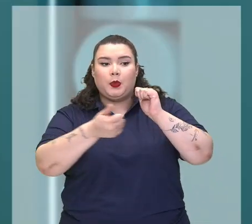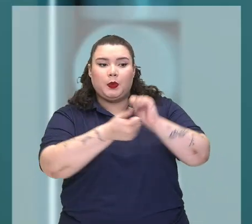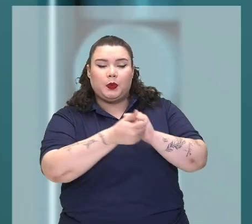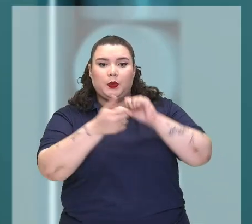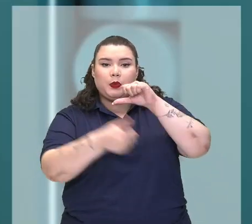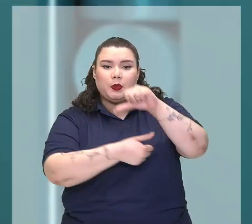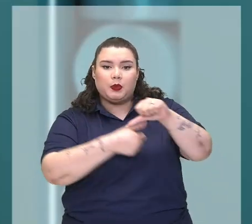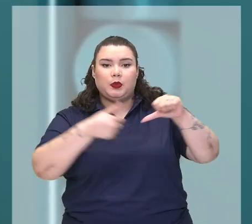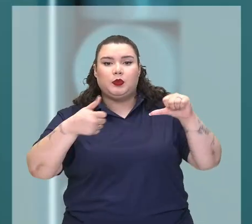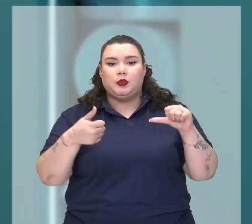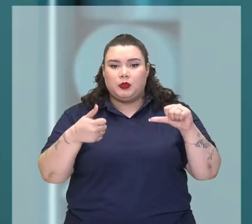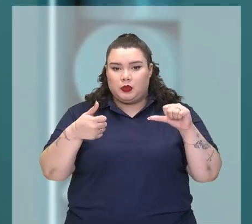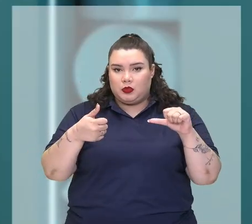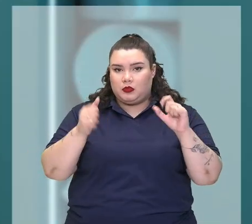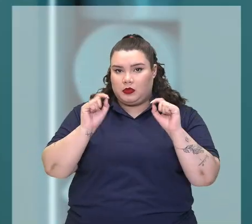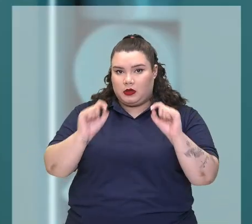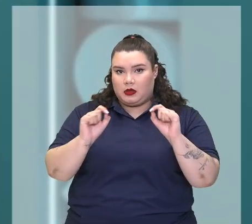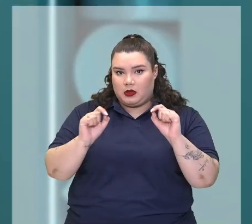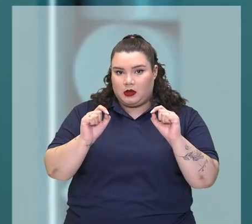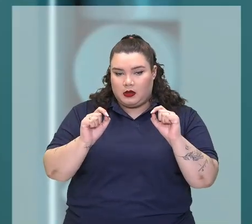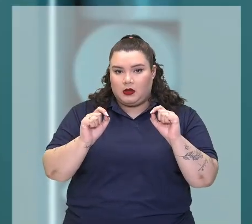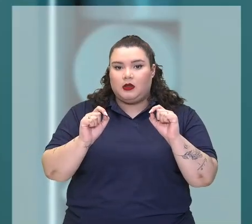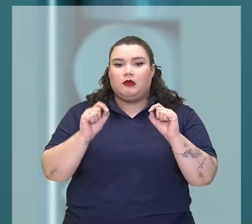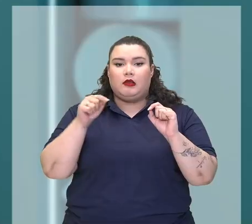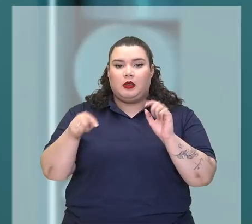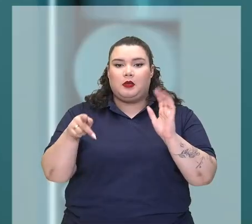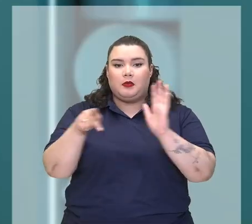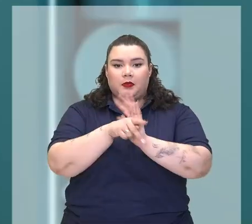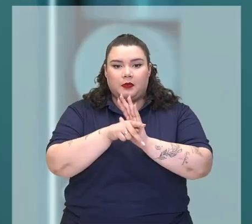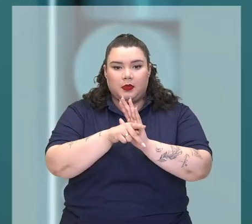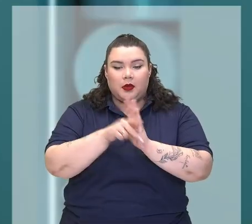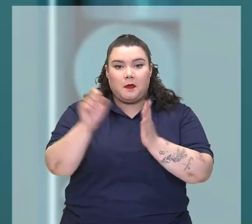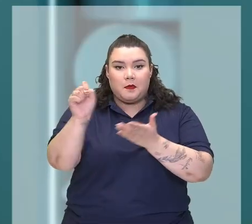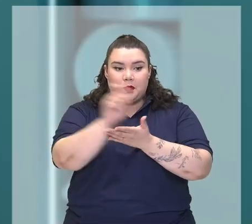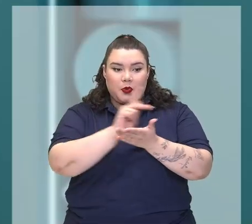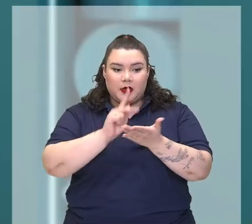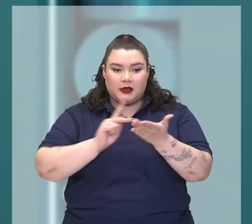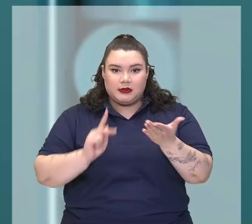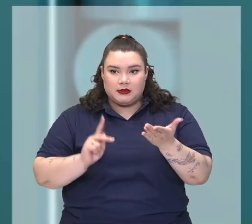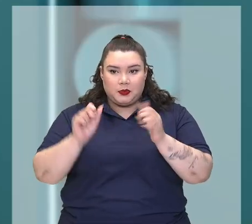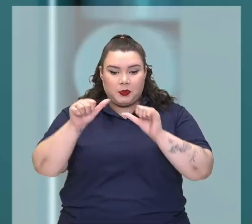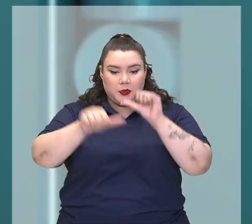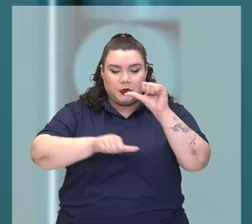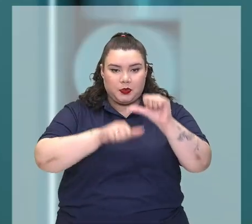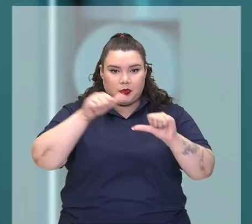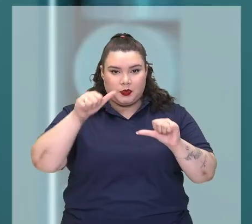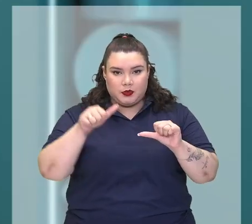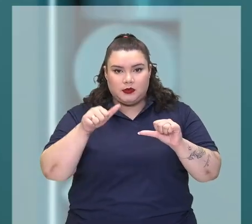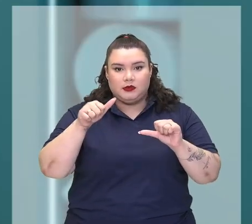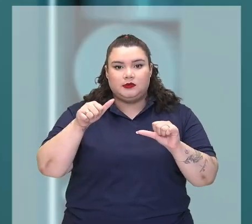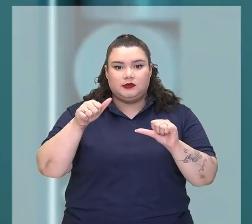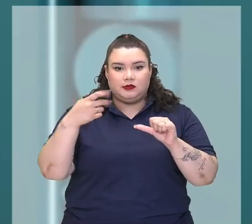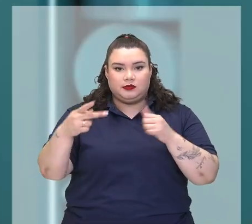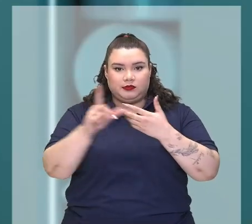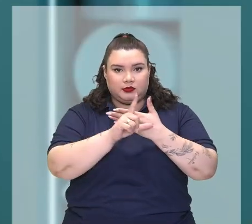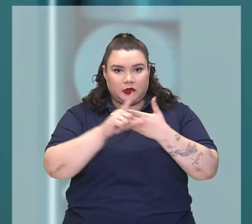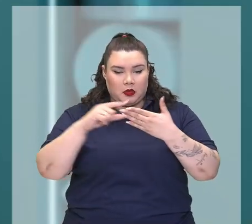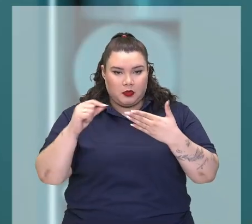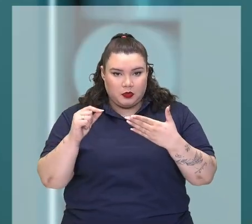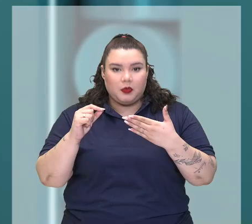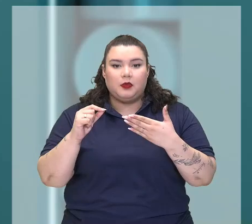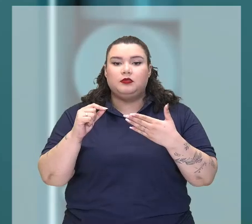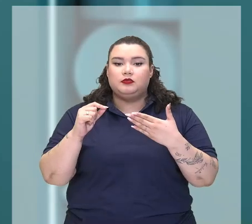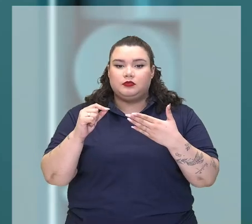pela linguagem literária, pela linguagem da poesia desse grande poeta